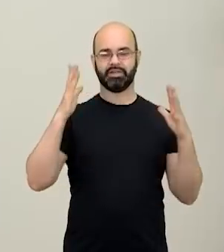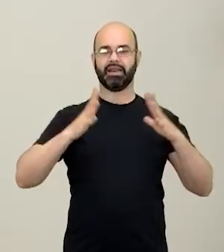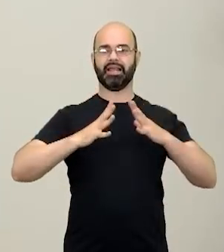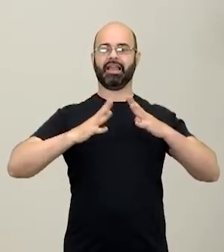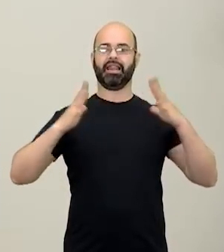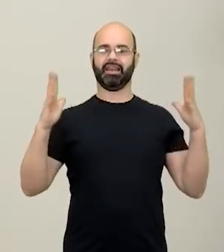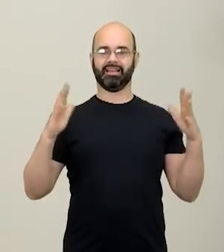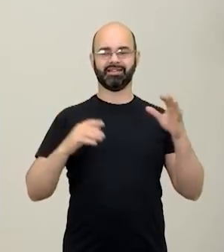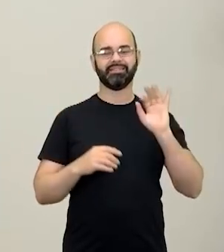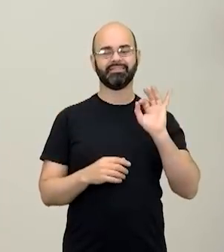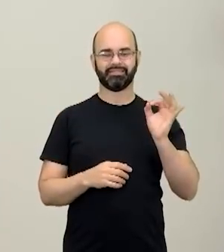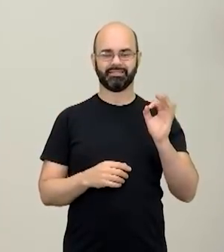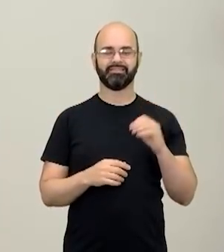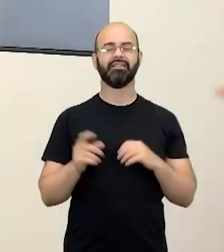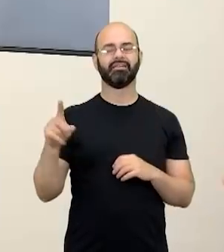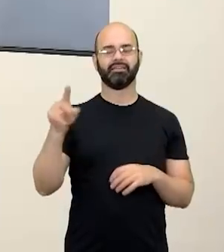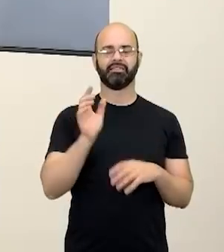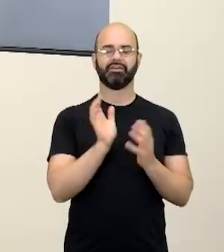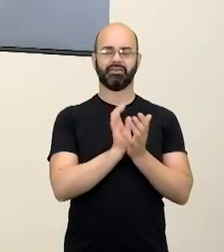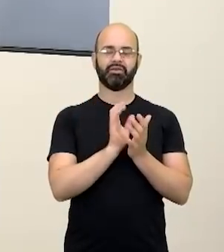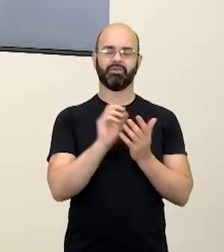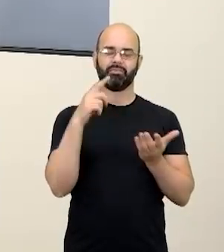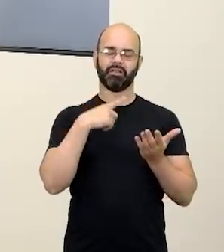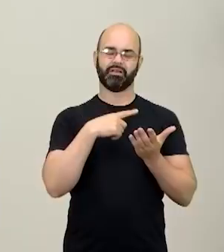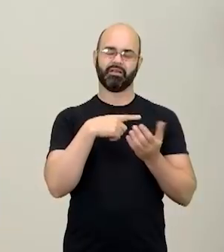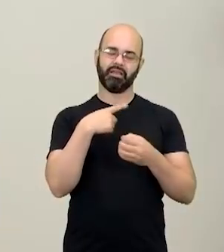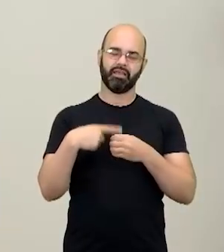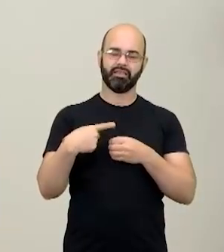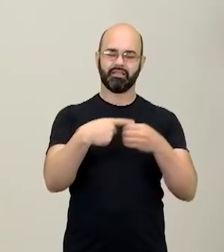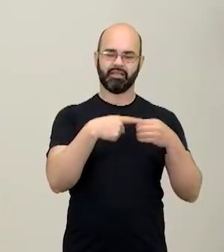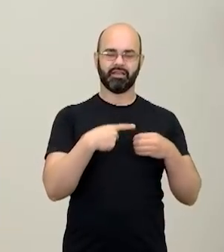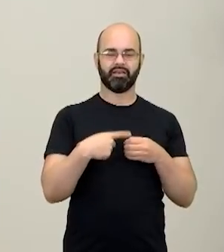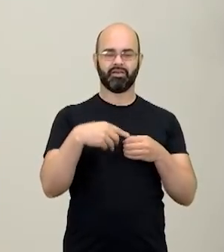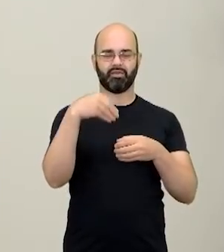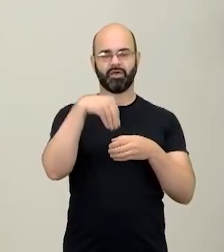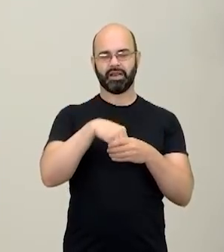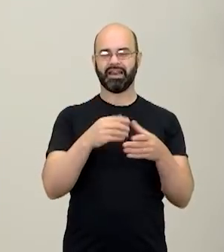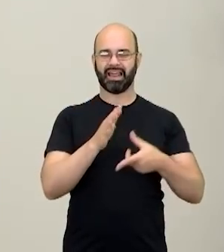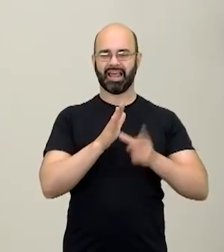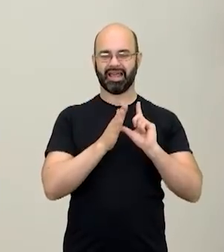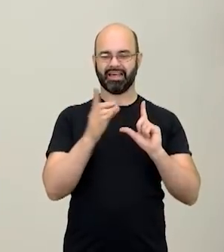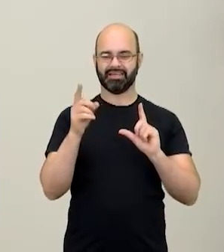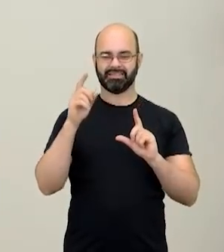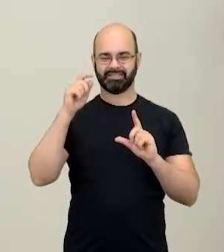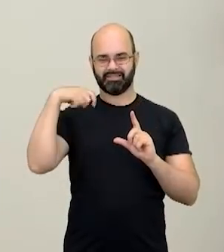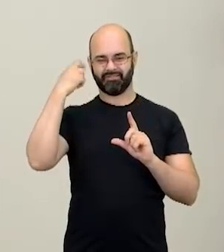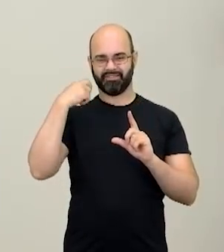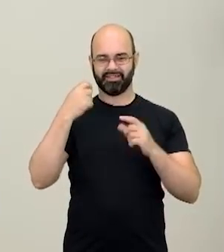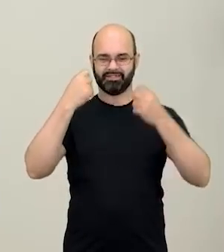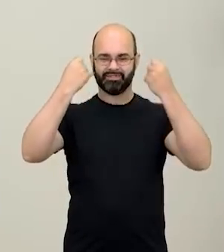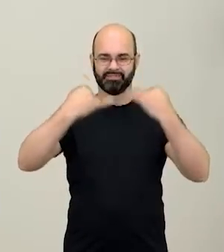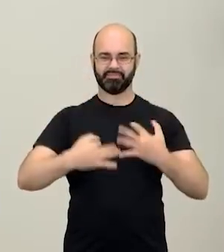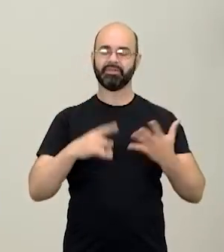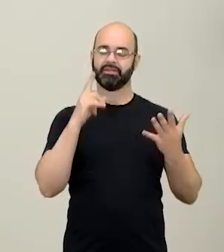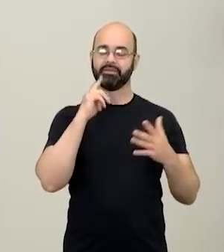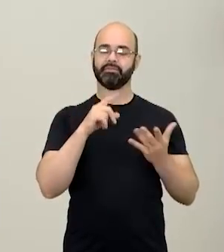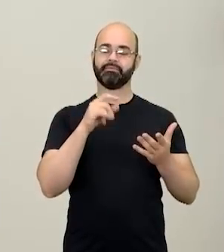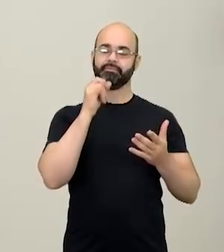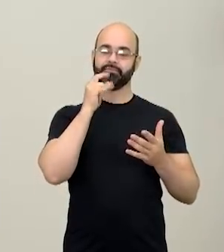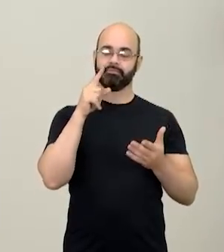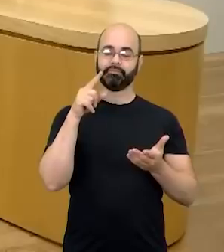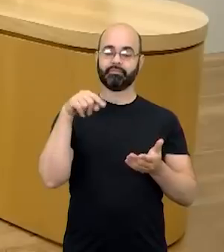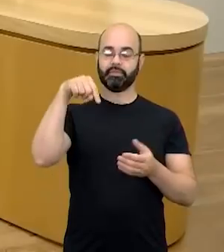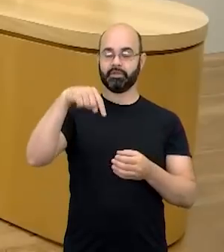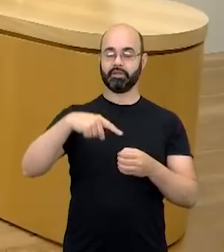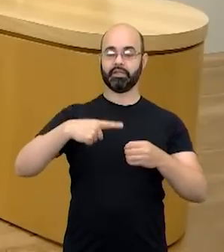que essas empresas estão no interior, né? Que a gente até comentou aqui durante o vídeo, né? Então existem esses polos no nosso